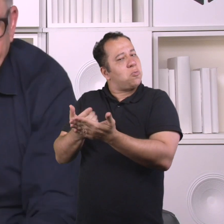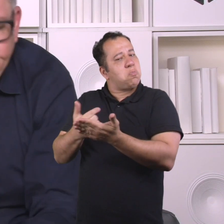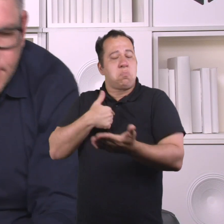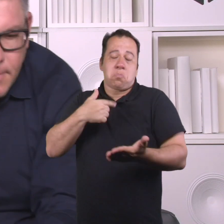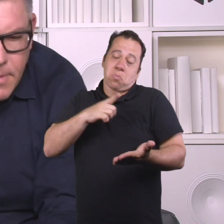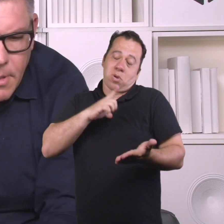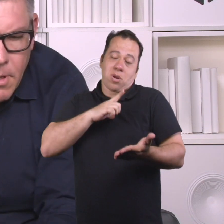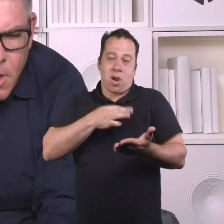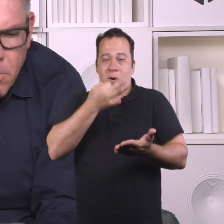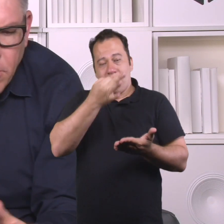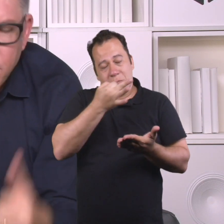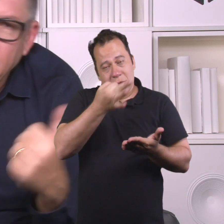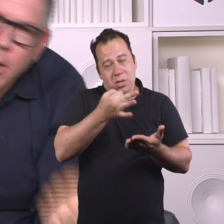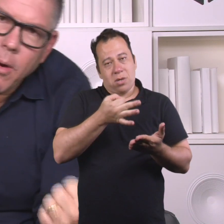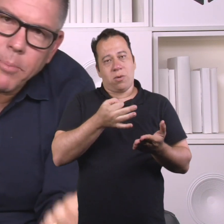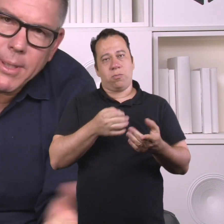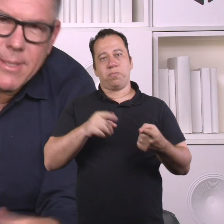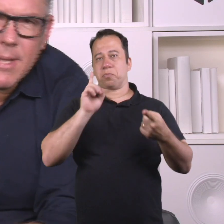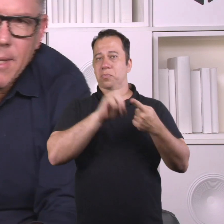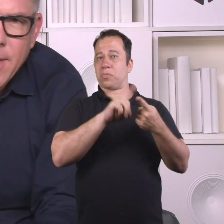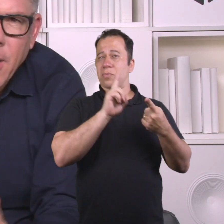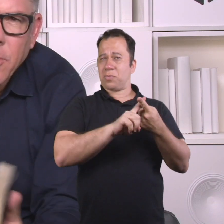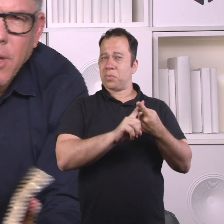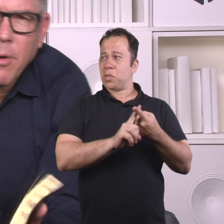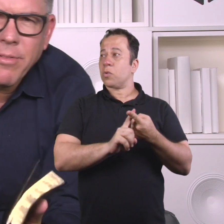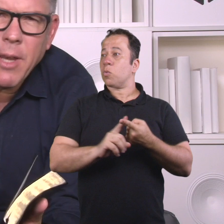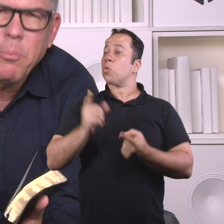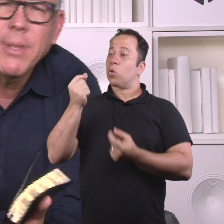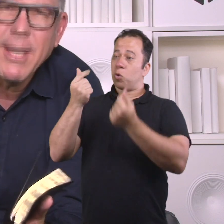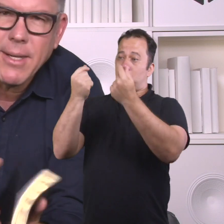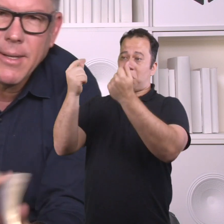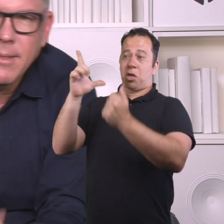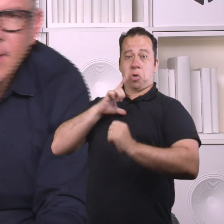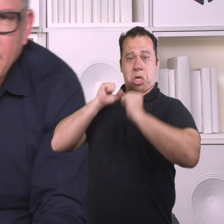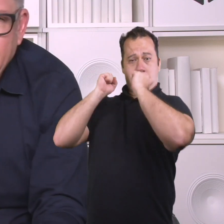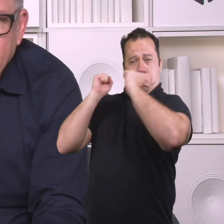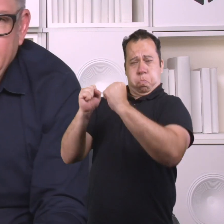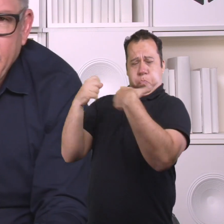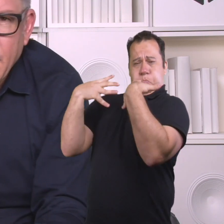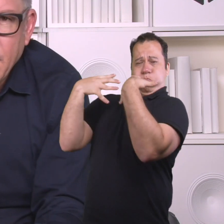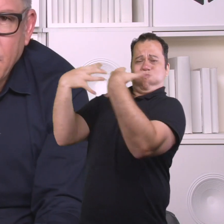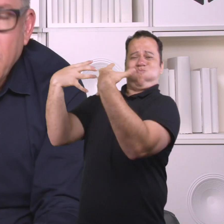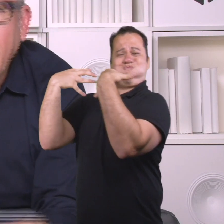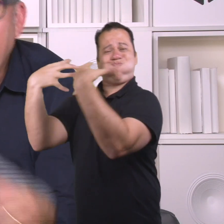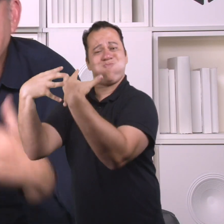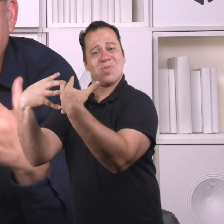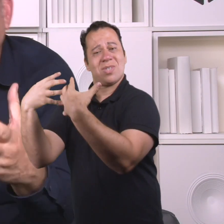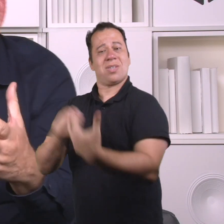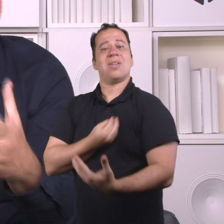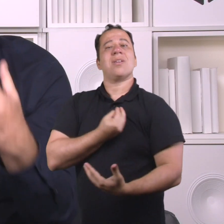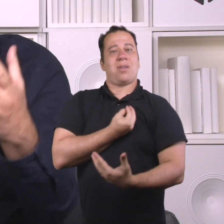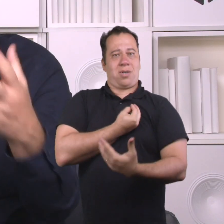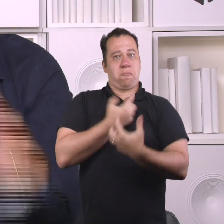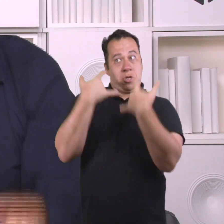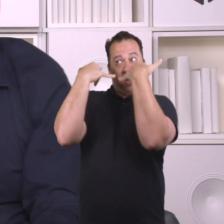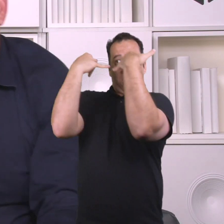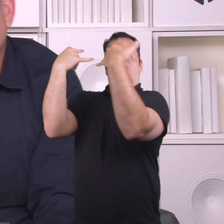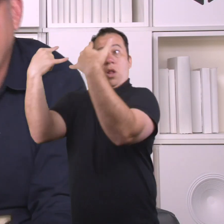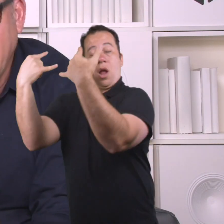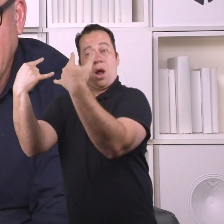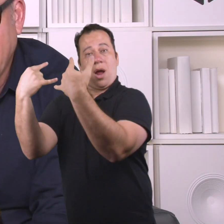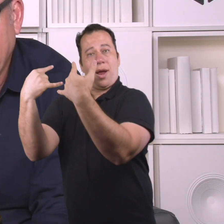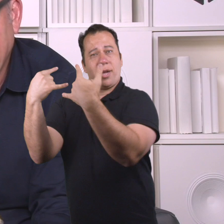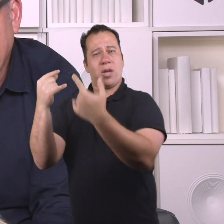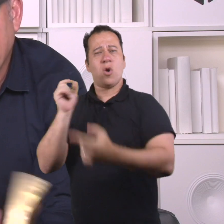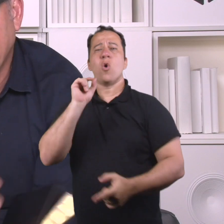Primeiro, bom, o dinheiro é uma potestade, é algo que confere poder. O que mais é potestade, na